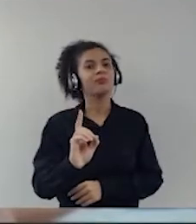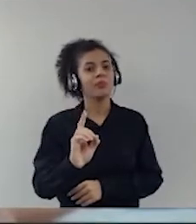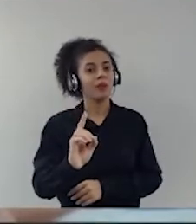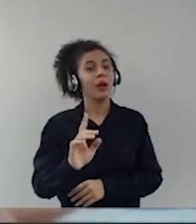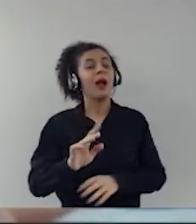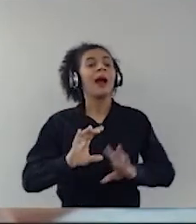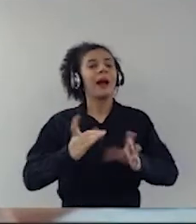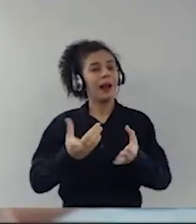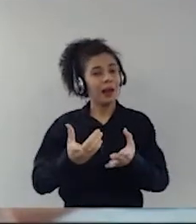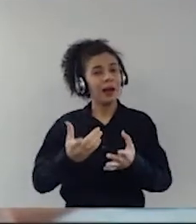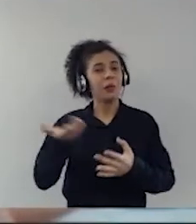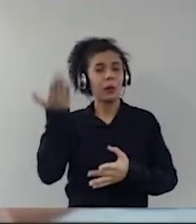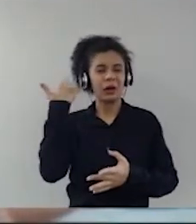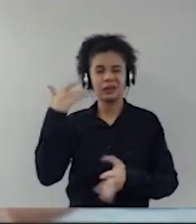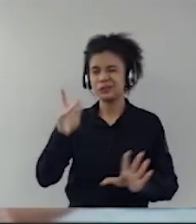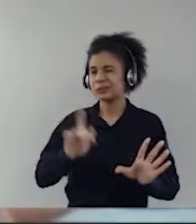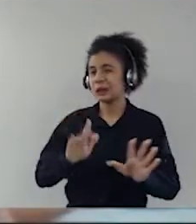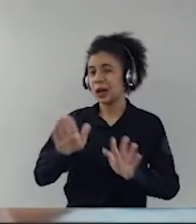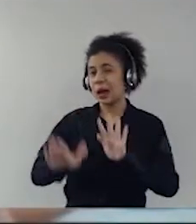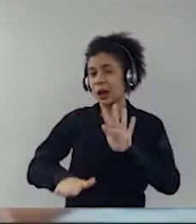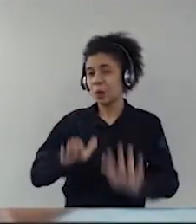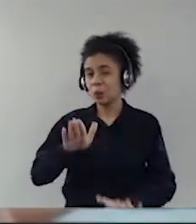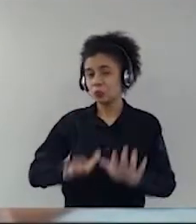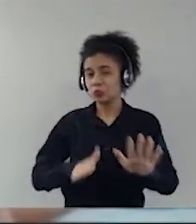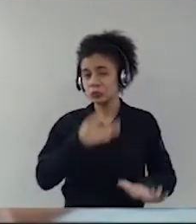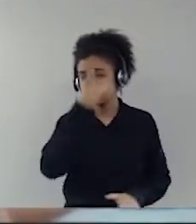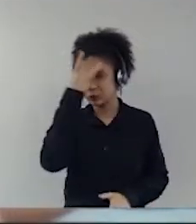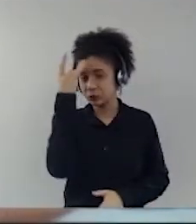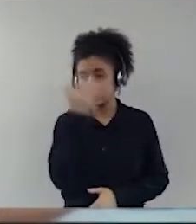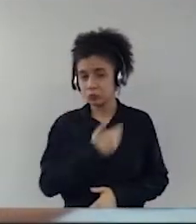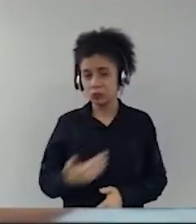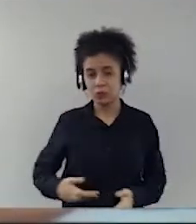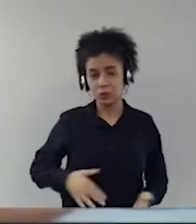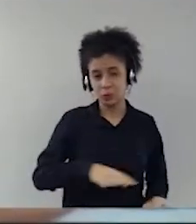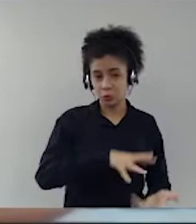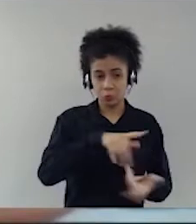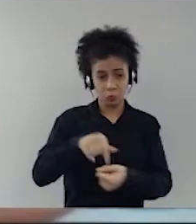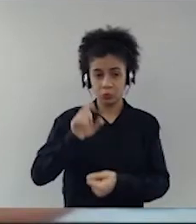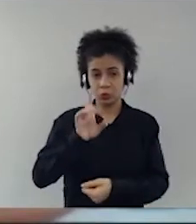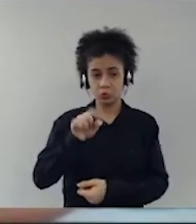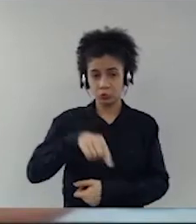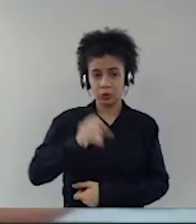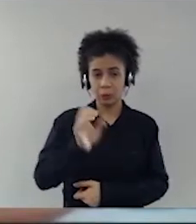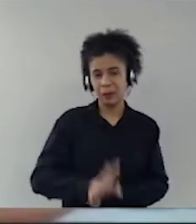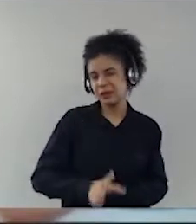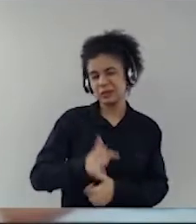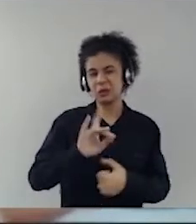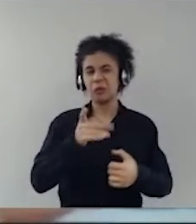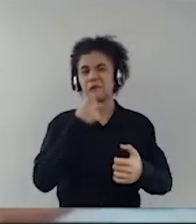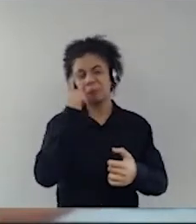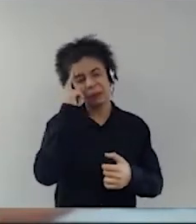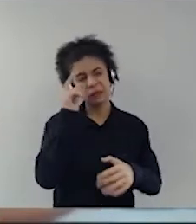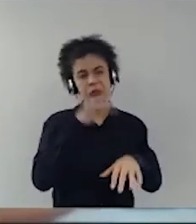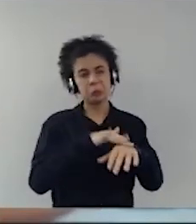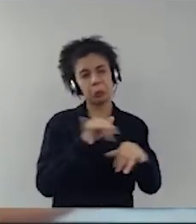algum negacionismo de alguns governos pelo mundo, não só aqui,